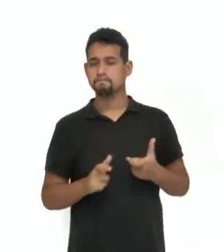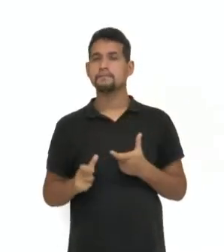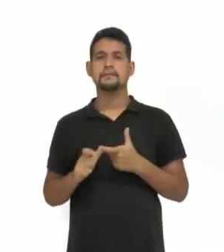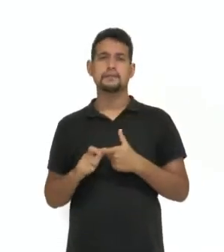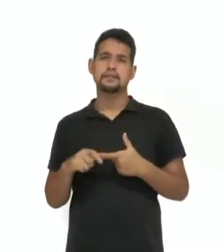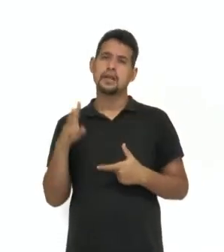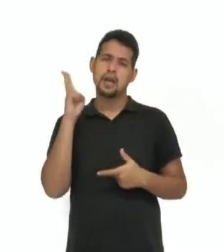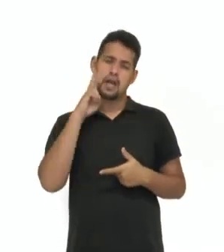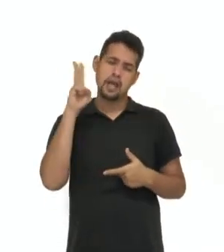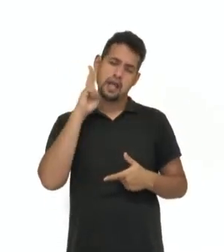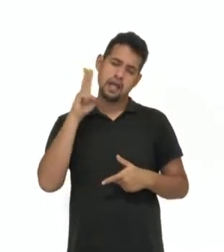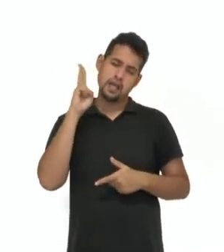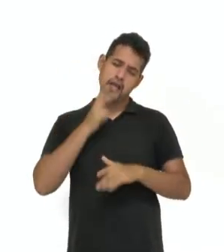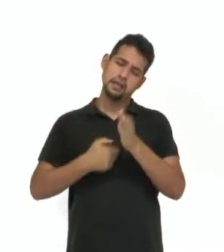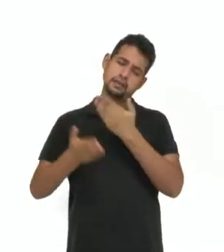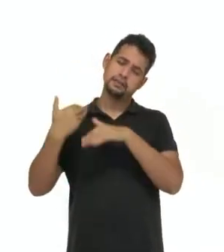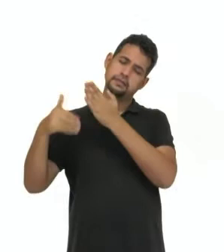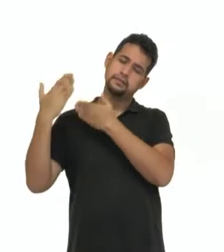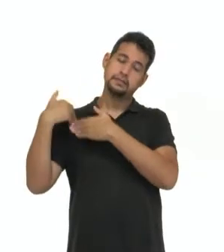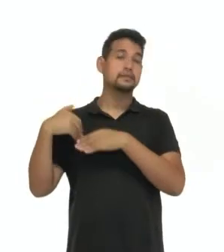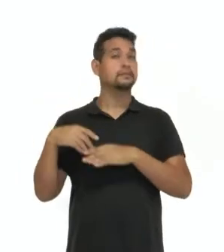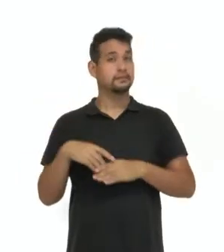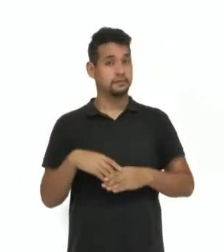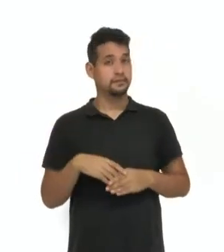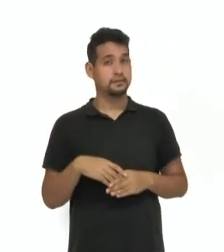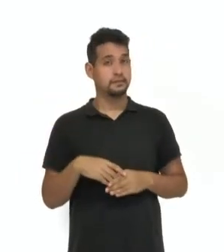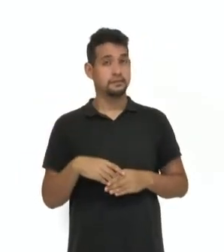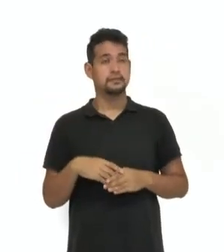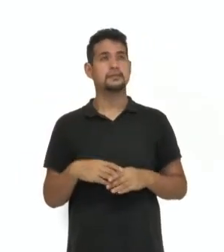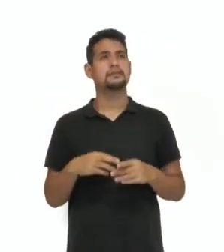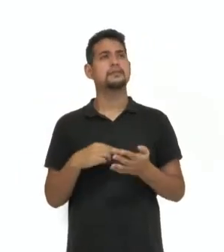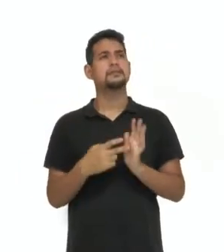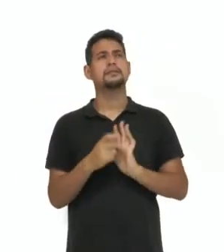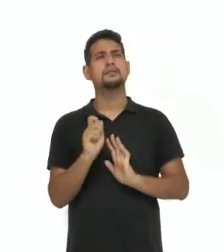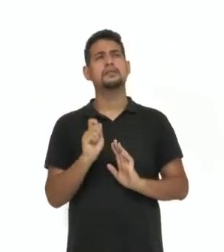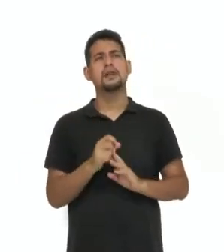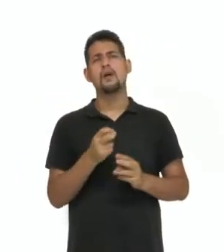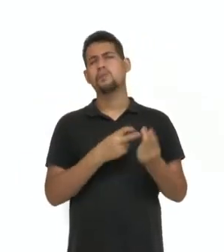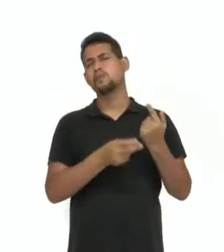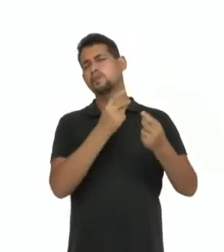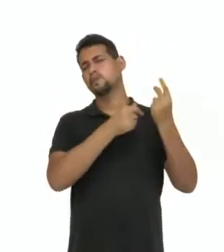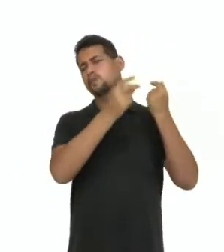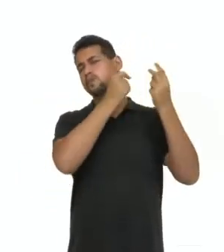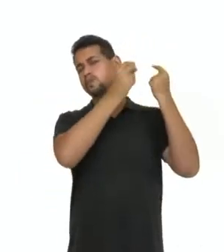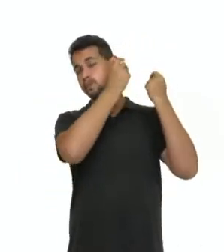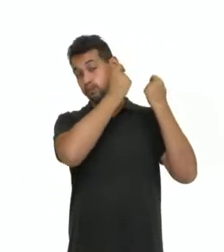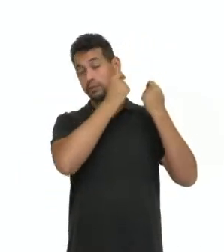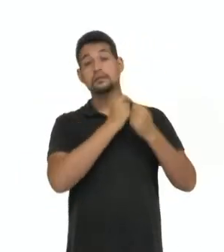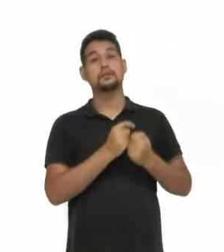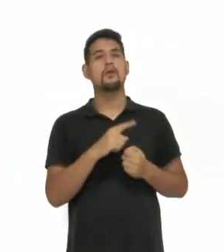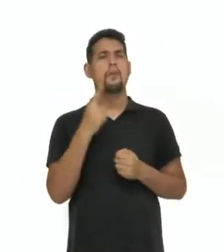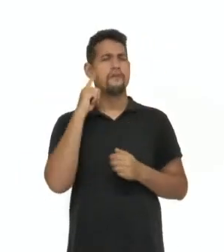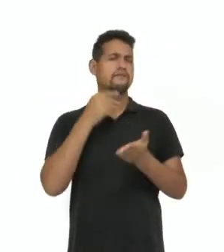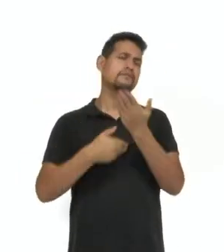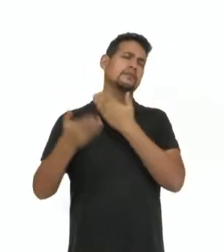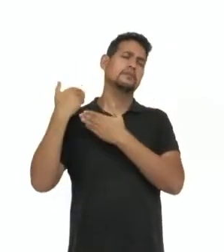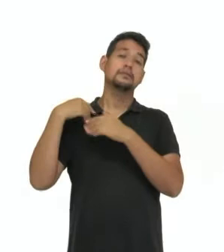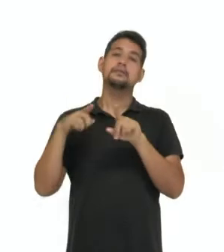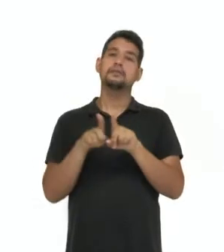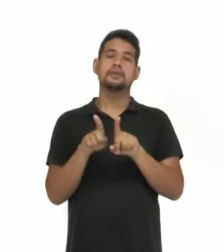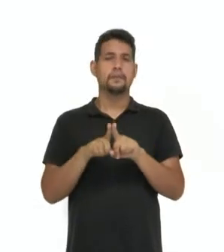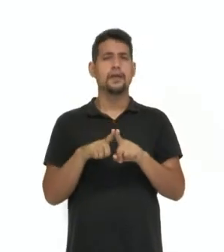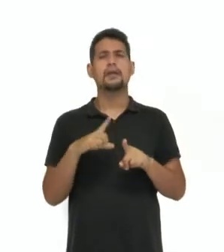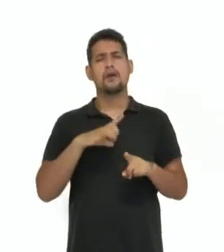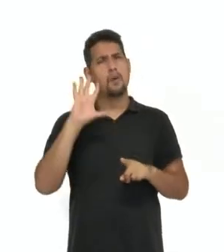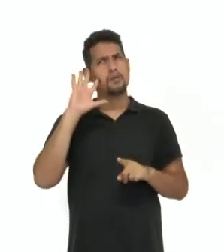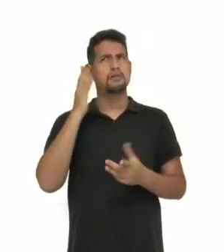una vez, había una vez, hace mucho tiempo. Era uma vez, houve uma